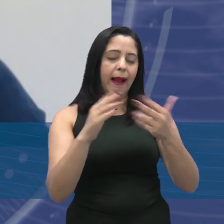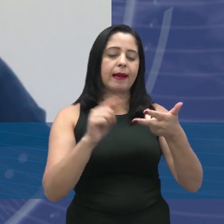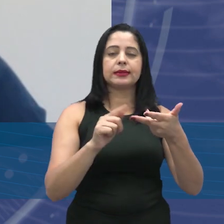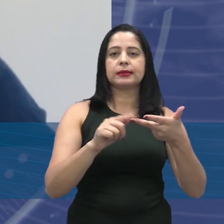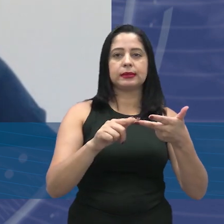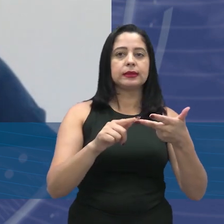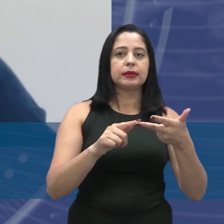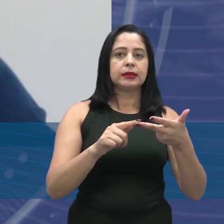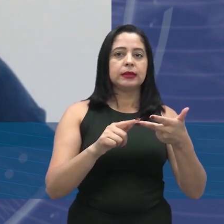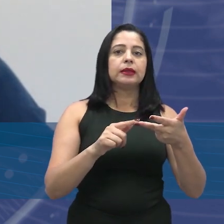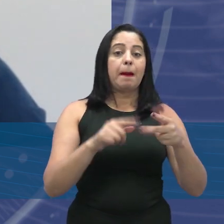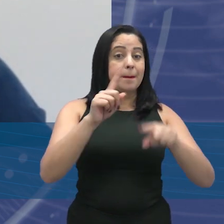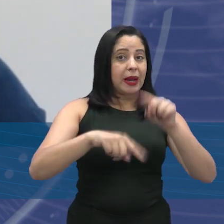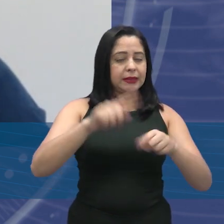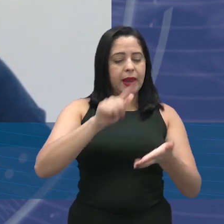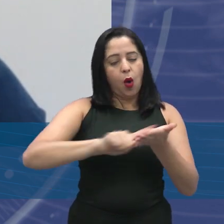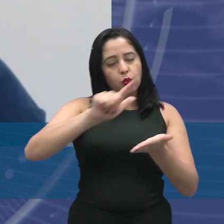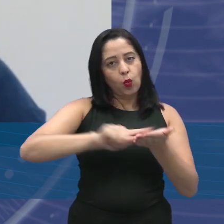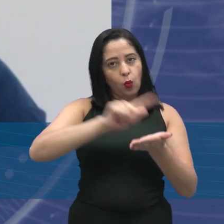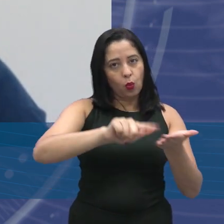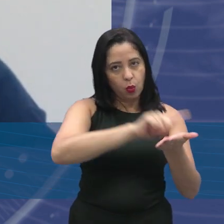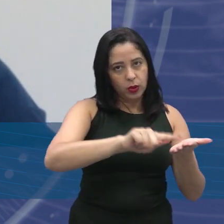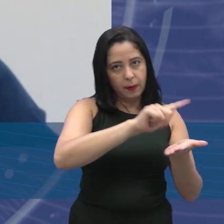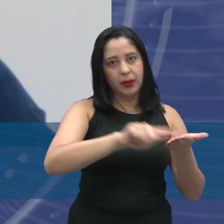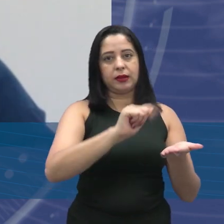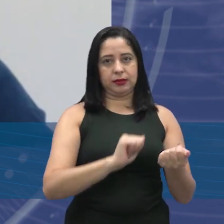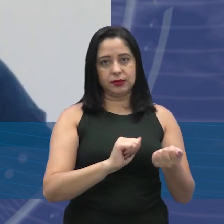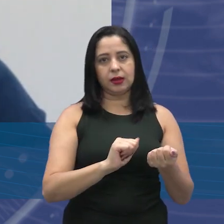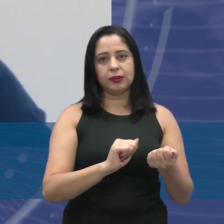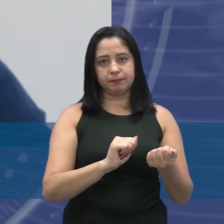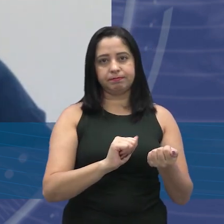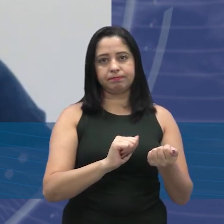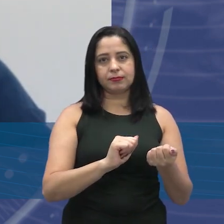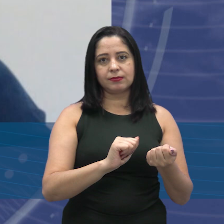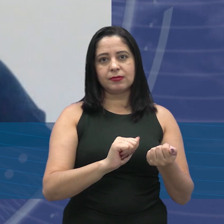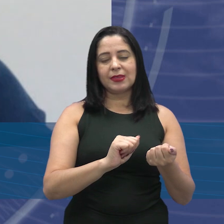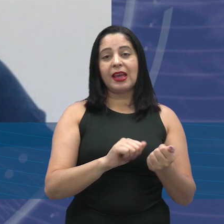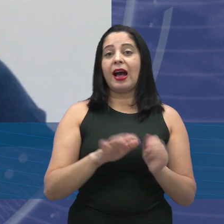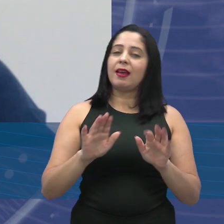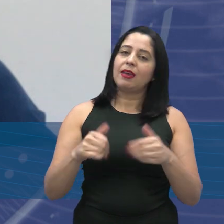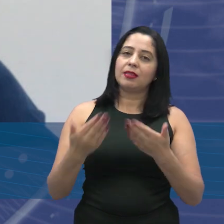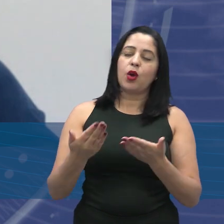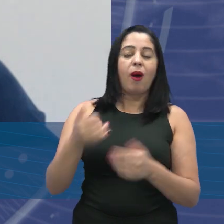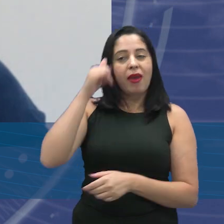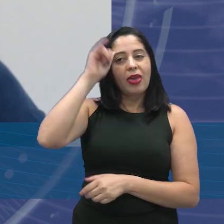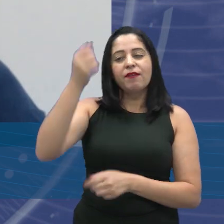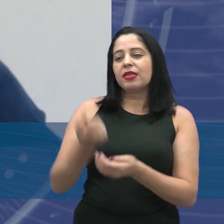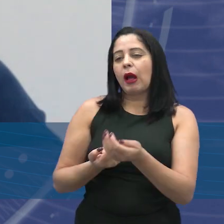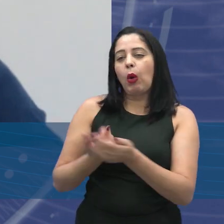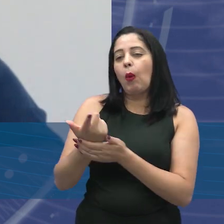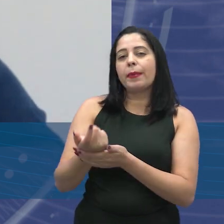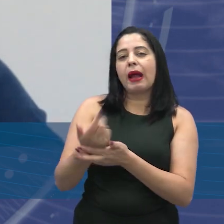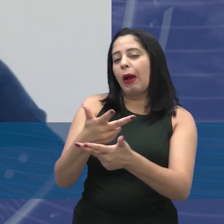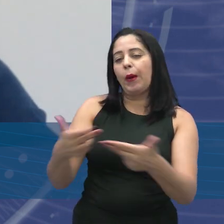Então, isso acaba comprometendo os gastos dessas famílias com outros tipos de despesas que são considerados menos essenciais, não são itens de primeira